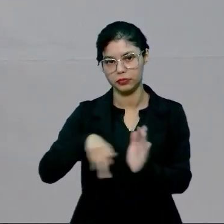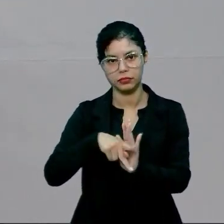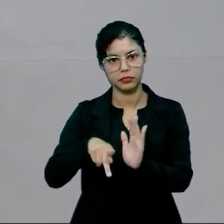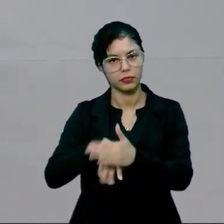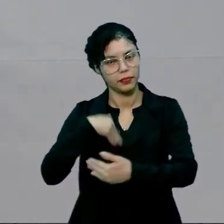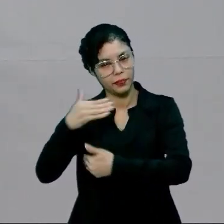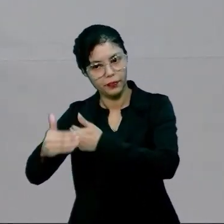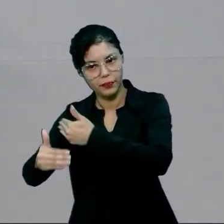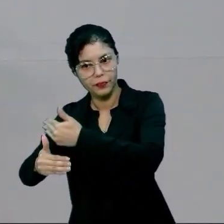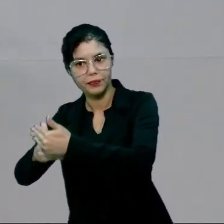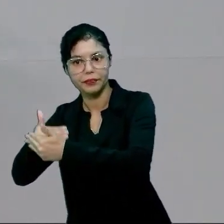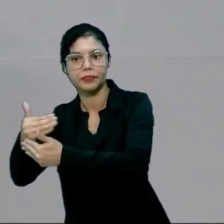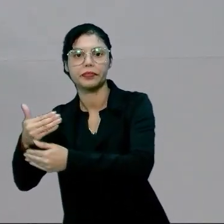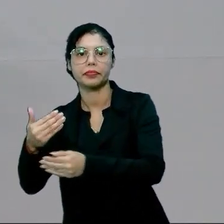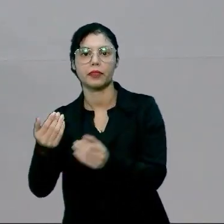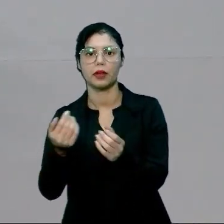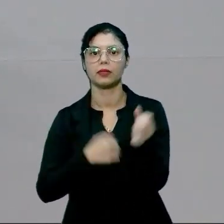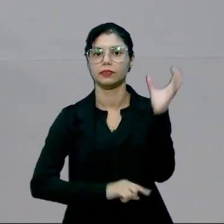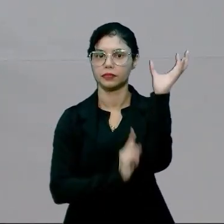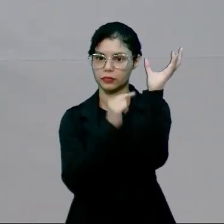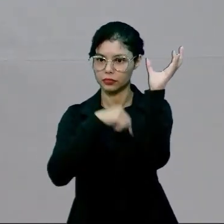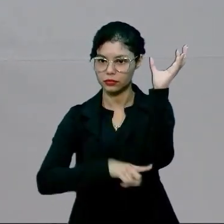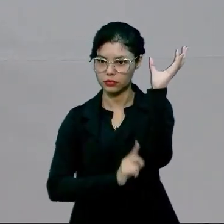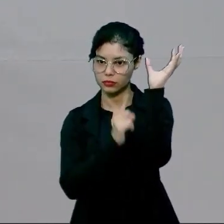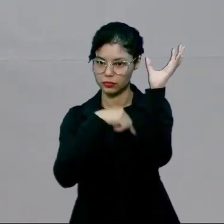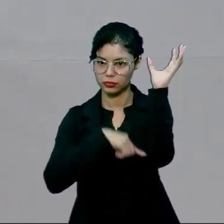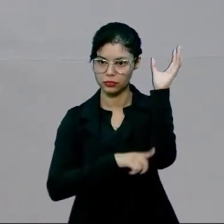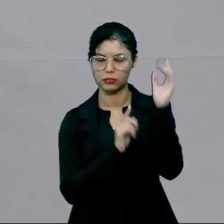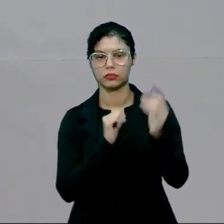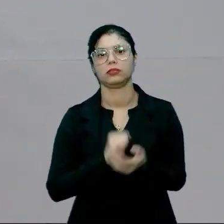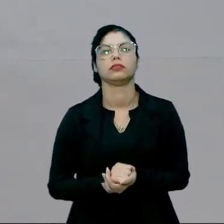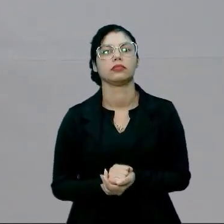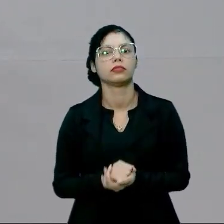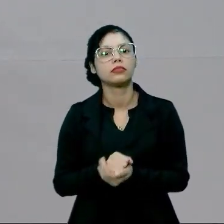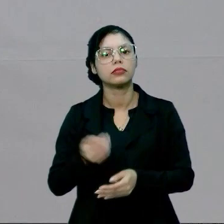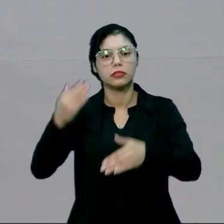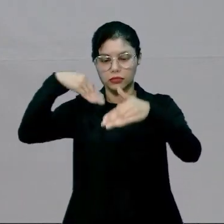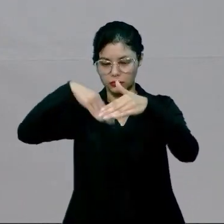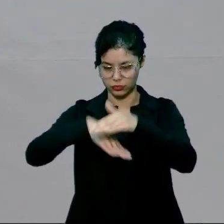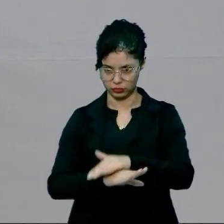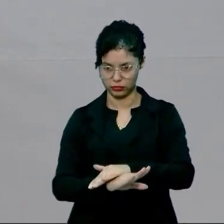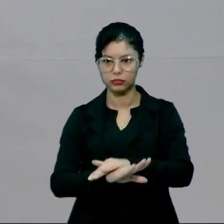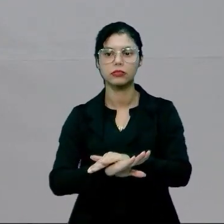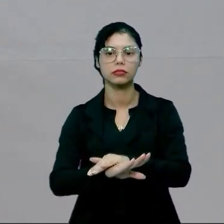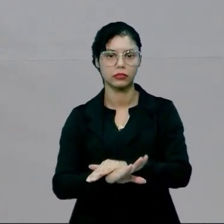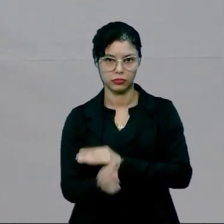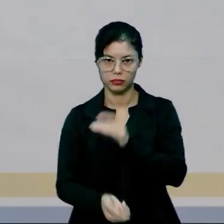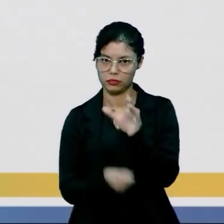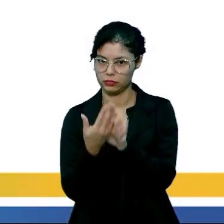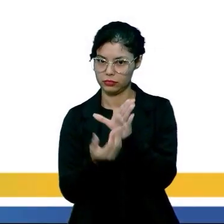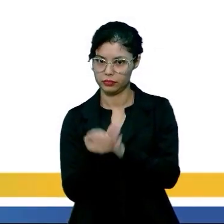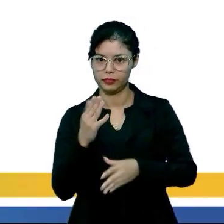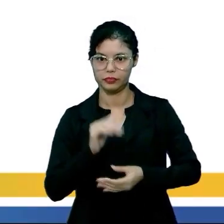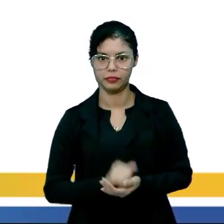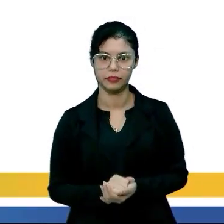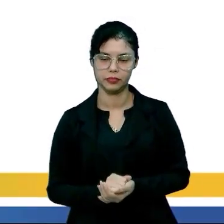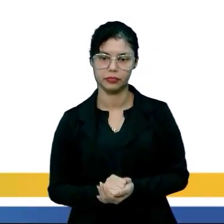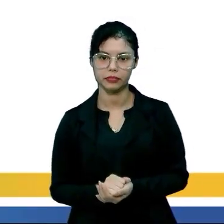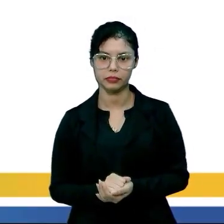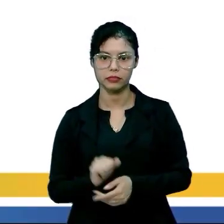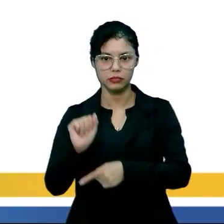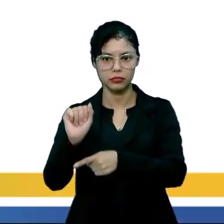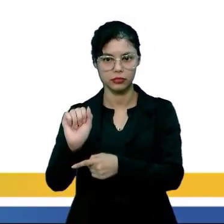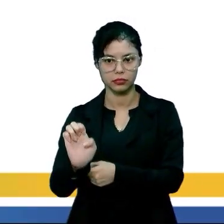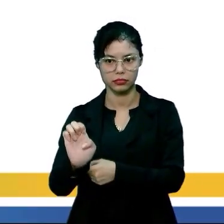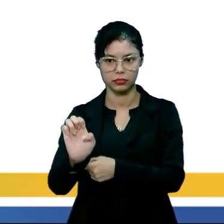do processo da fotossíntese. Então, esse amido ele é uma reserva desse produto. Então, a planta